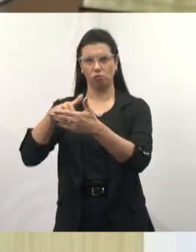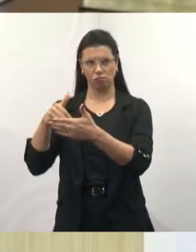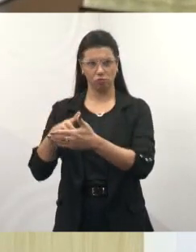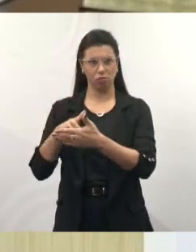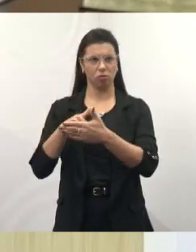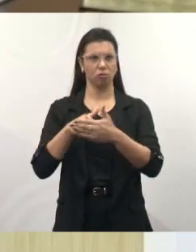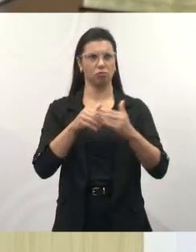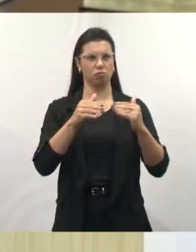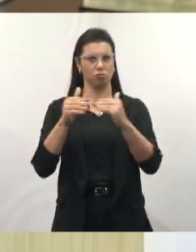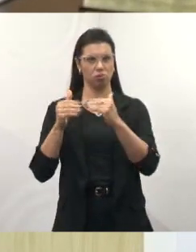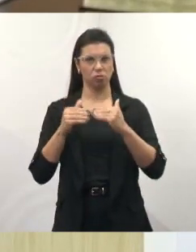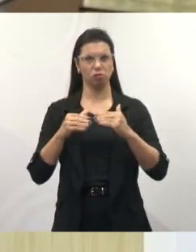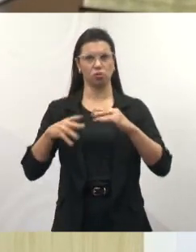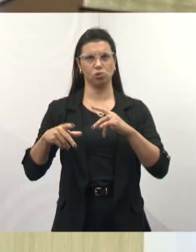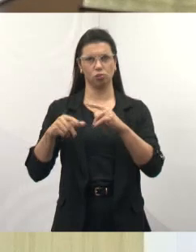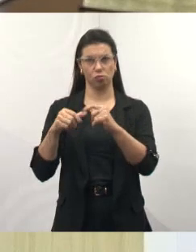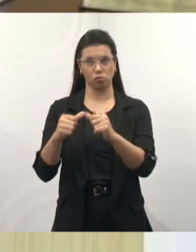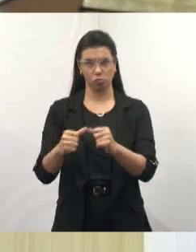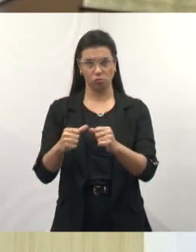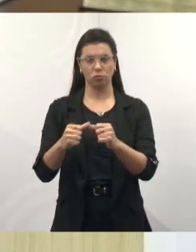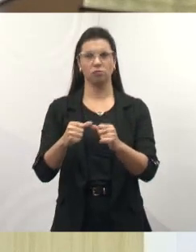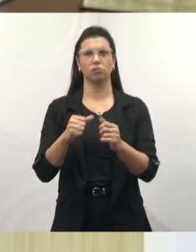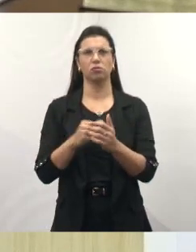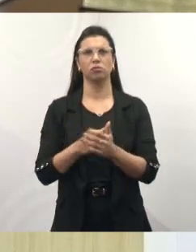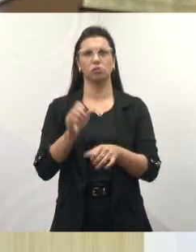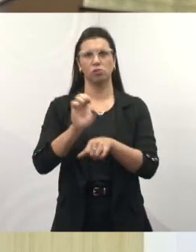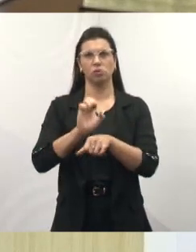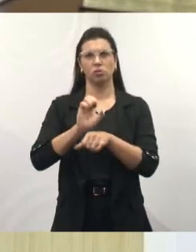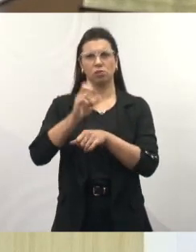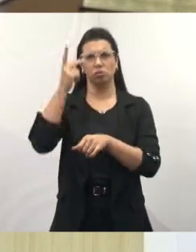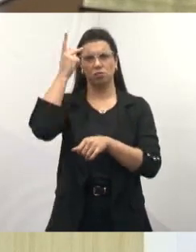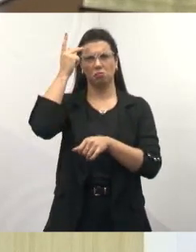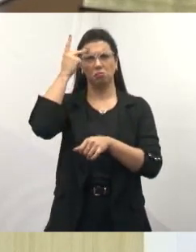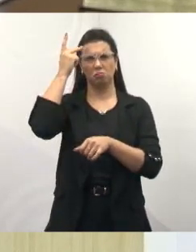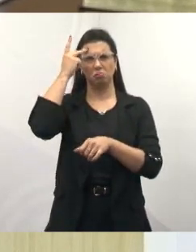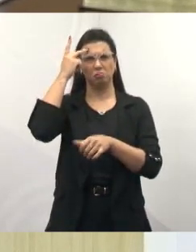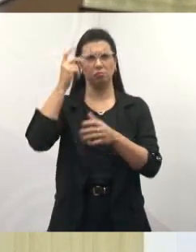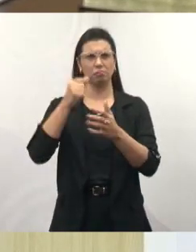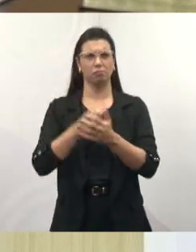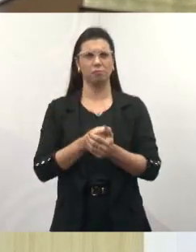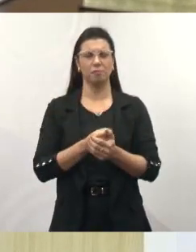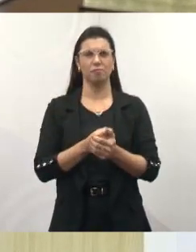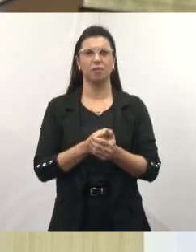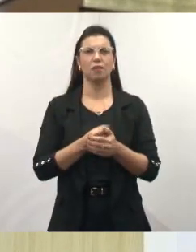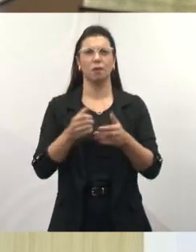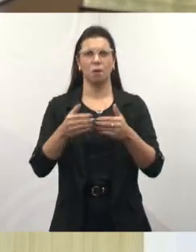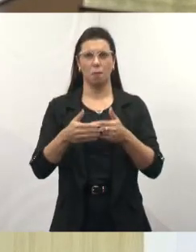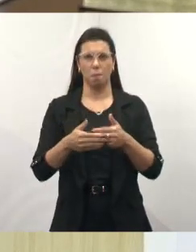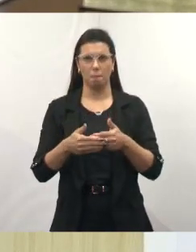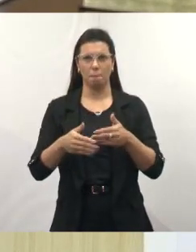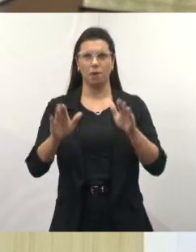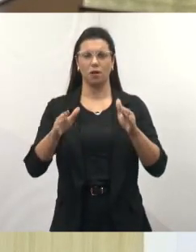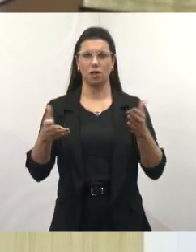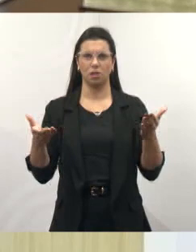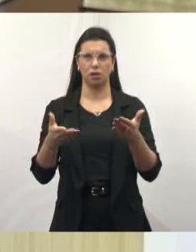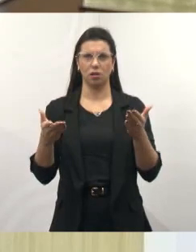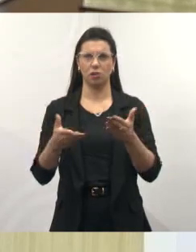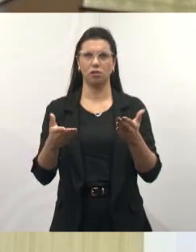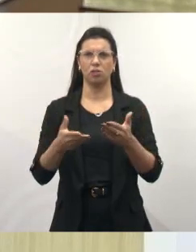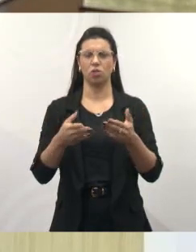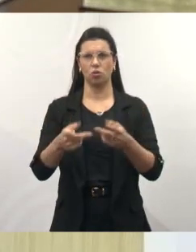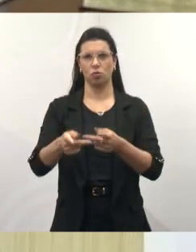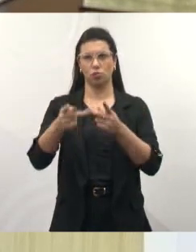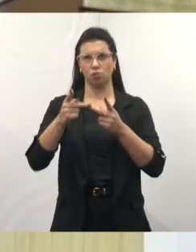de Contas do Estado de São Paulo. Assim, na forma regimental, abrindo a discussão, convido a utilizar a tribuna dessa